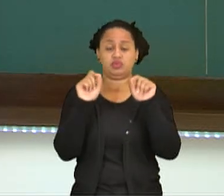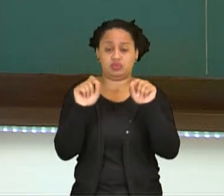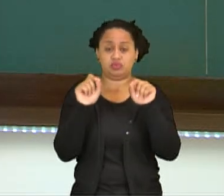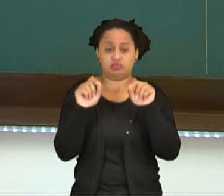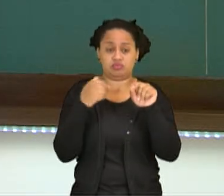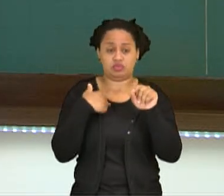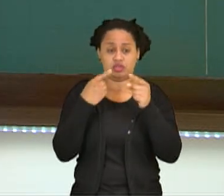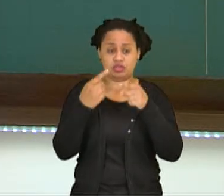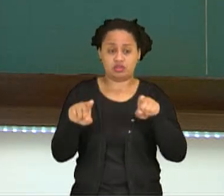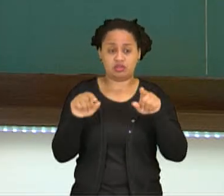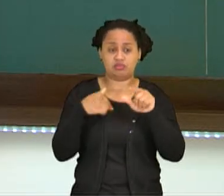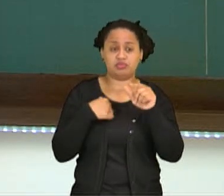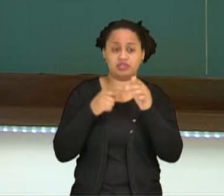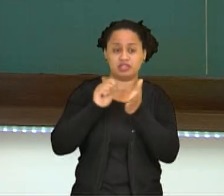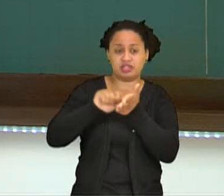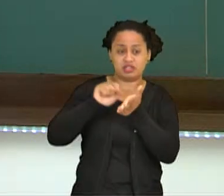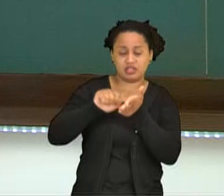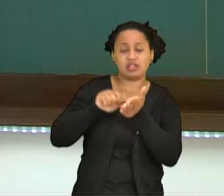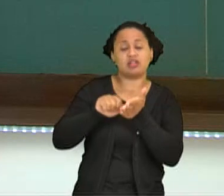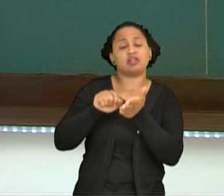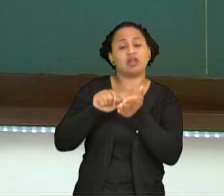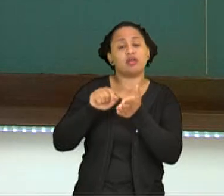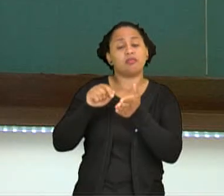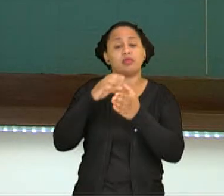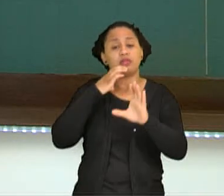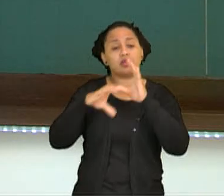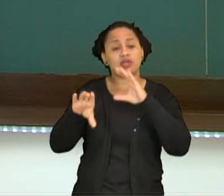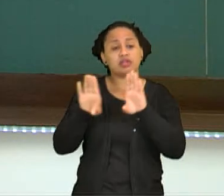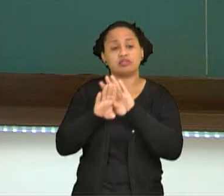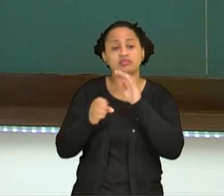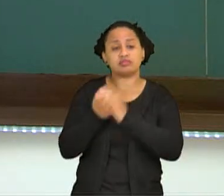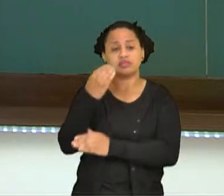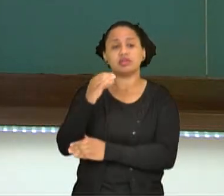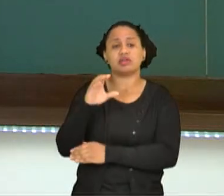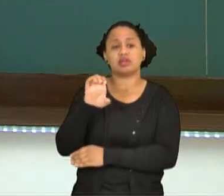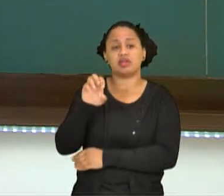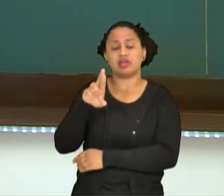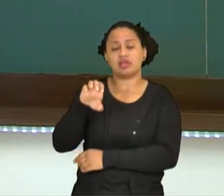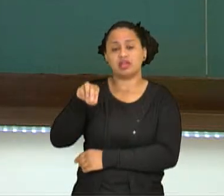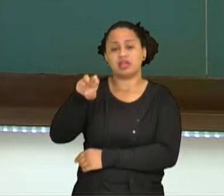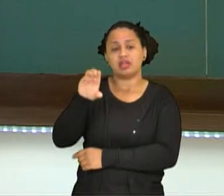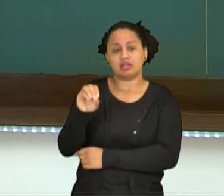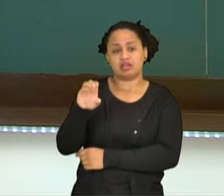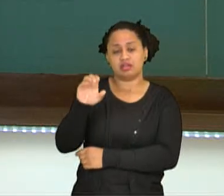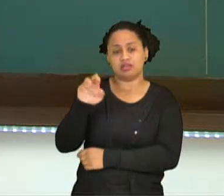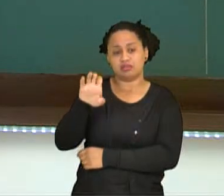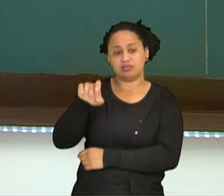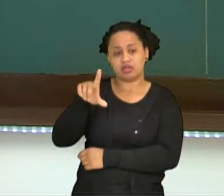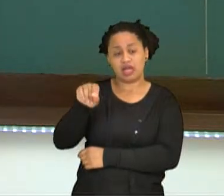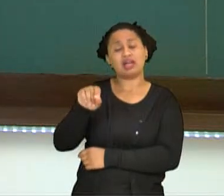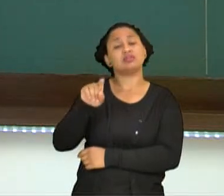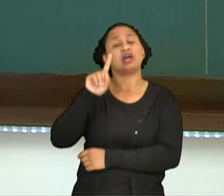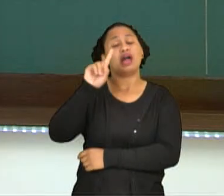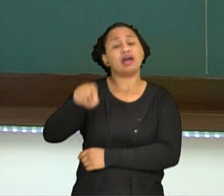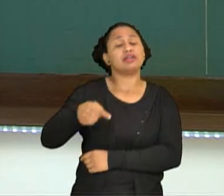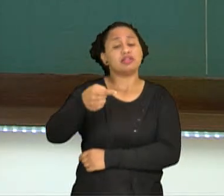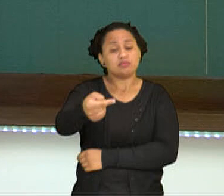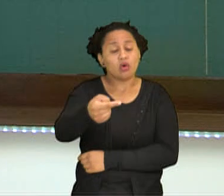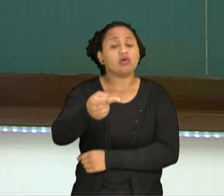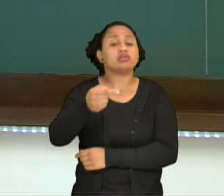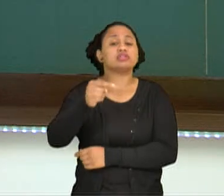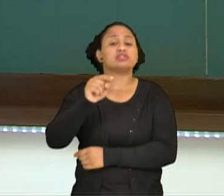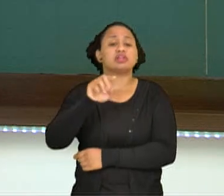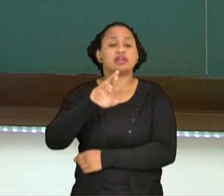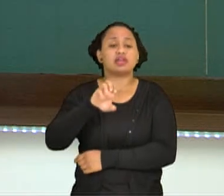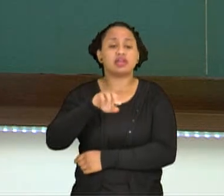é feita pelo cantor, também compositor Erasmo Carlos, e também ela foi regravada por Renato Russo. Para quem não conhece ou não